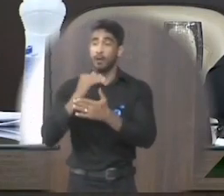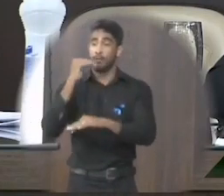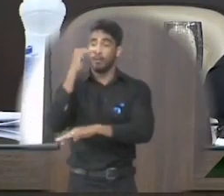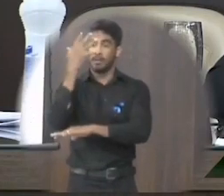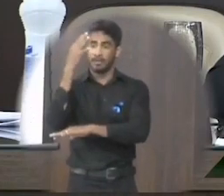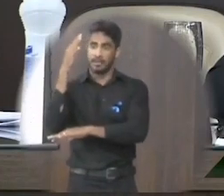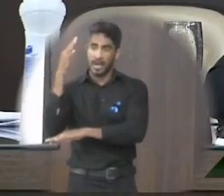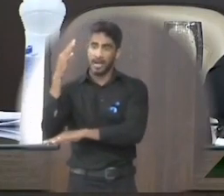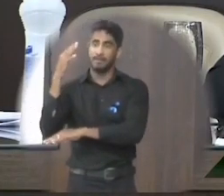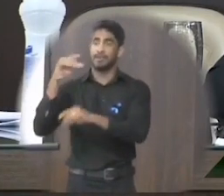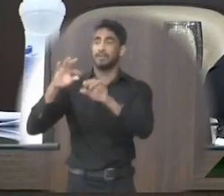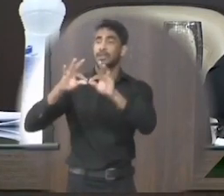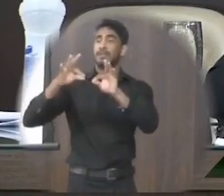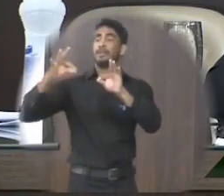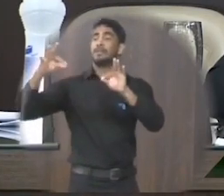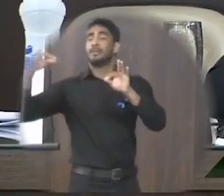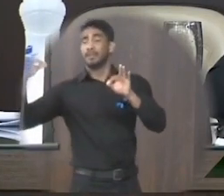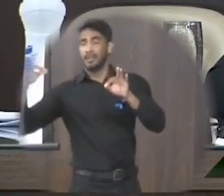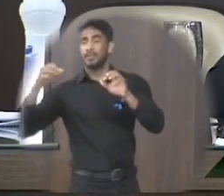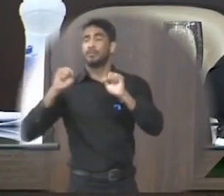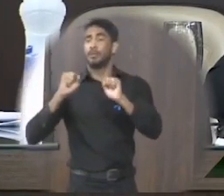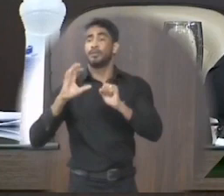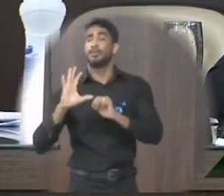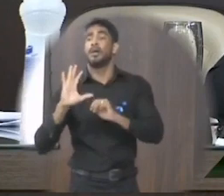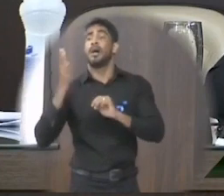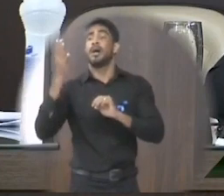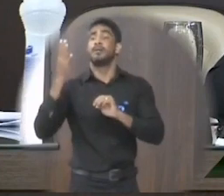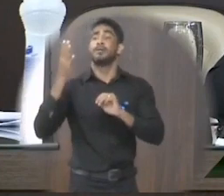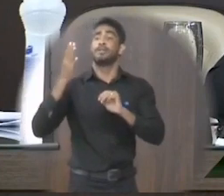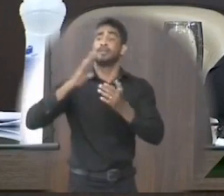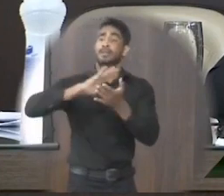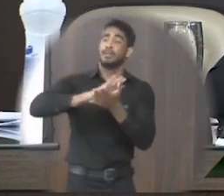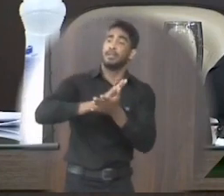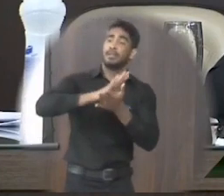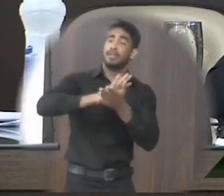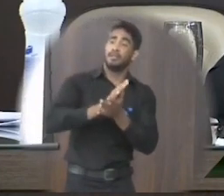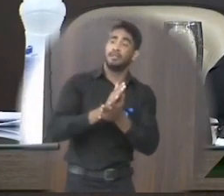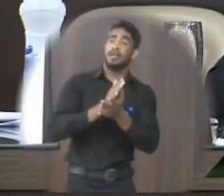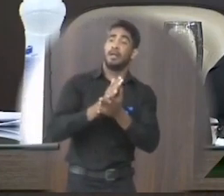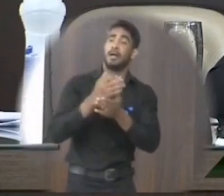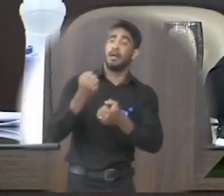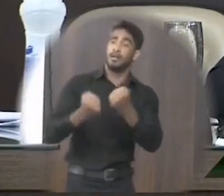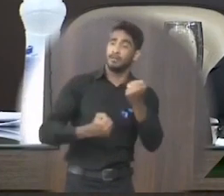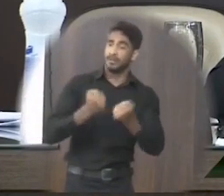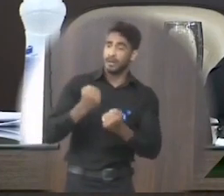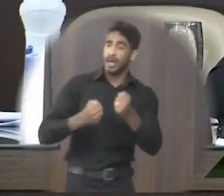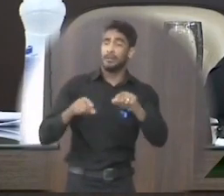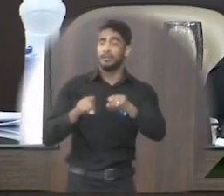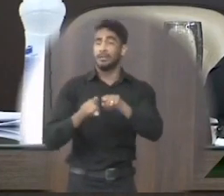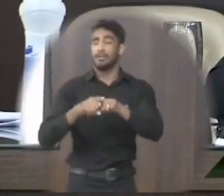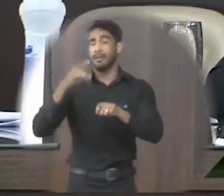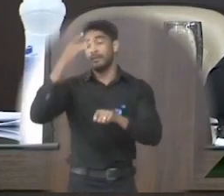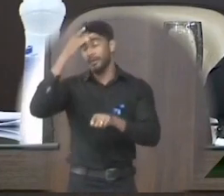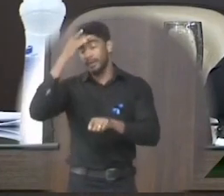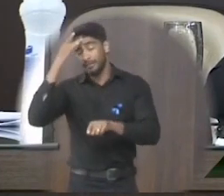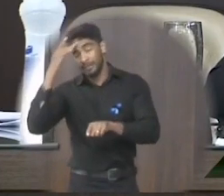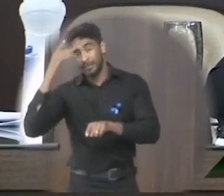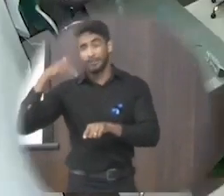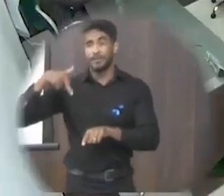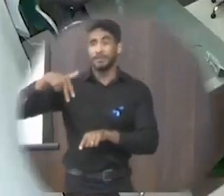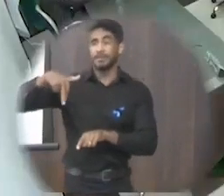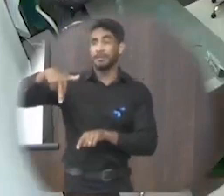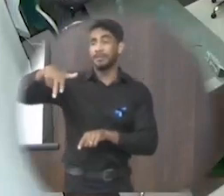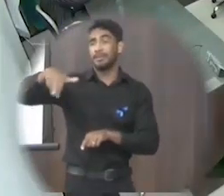com os galhos grandes, podendo causar riscos de danificar os veículos e ferir pessoas que ali transitam, além de